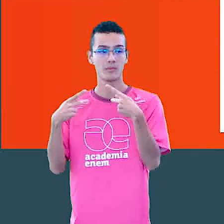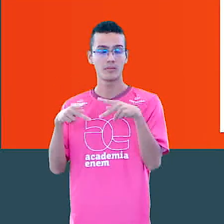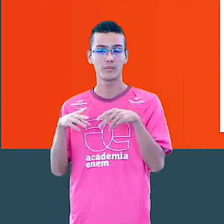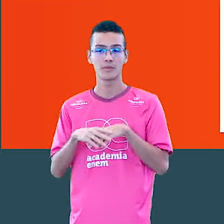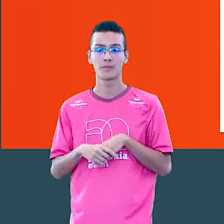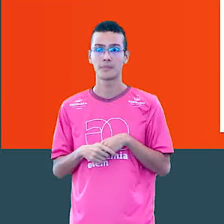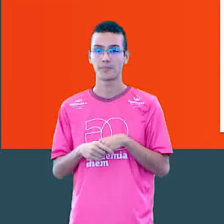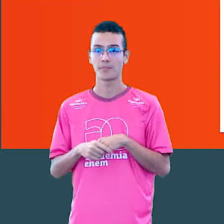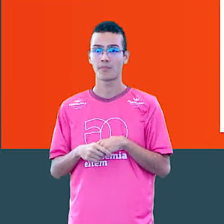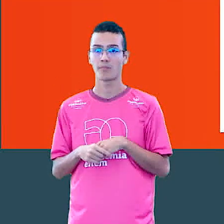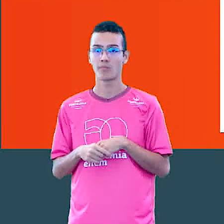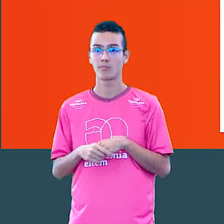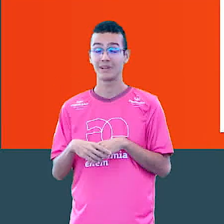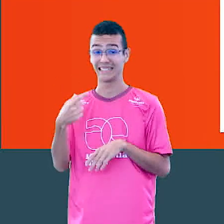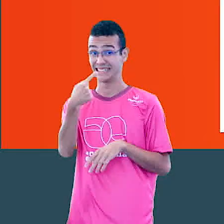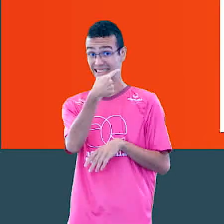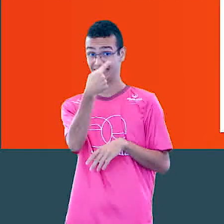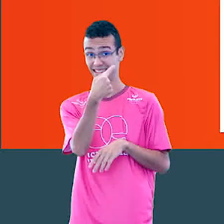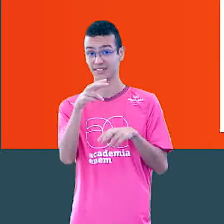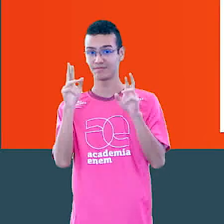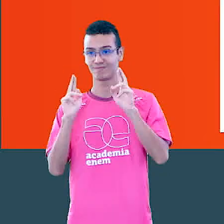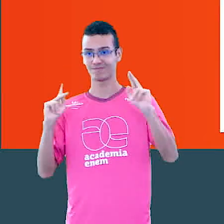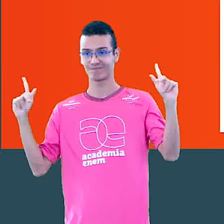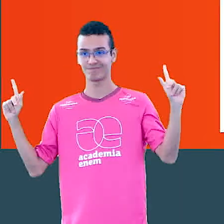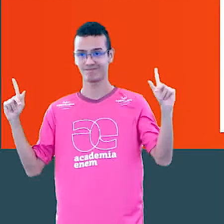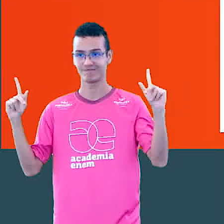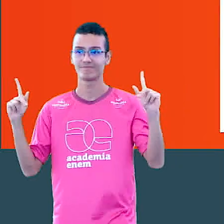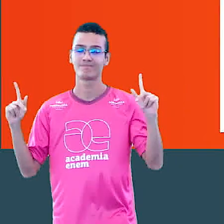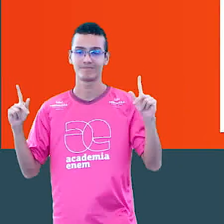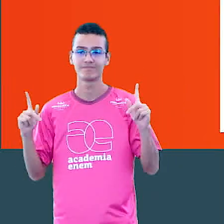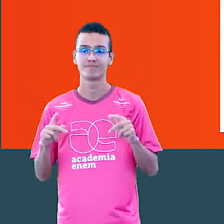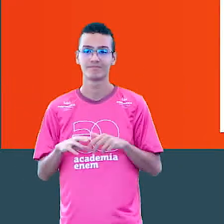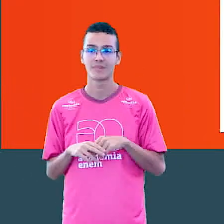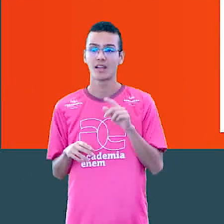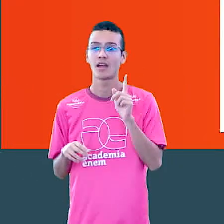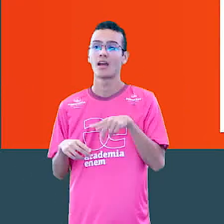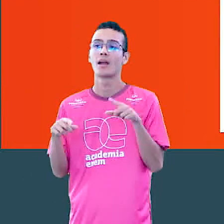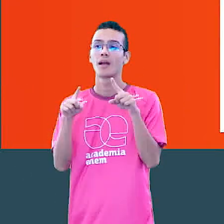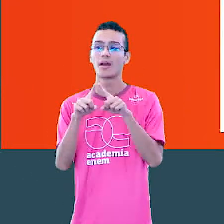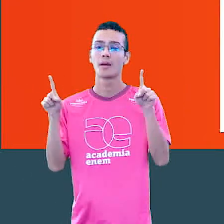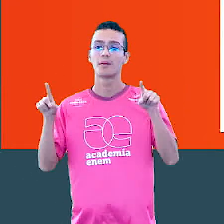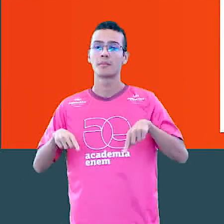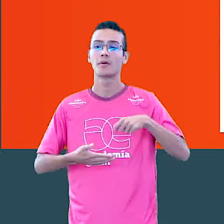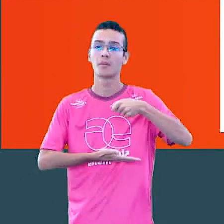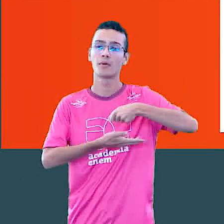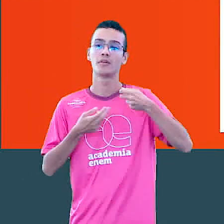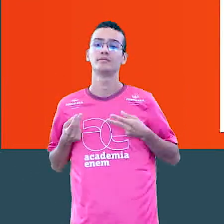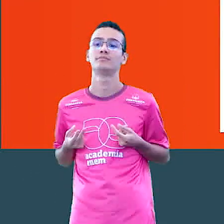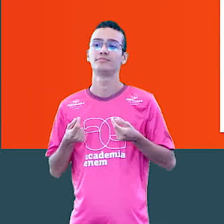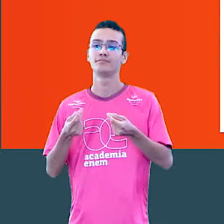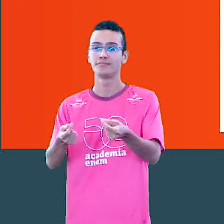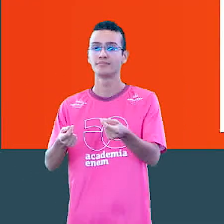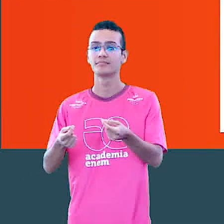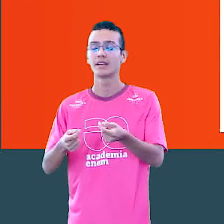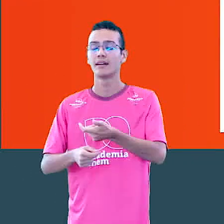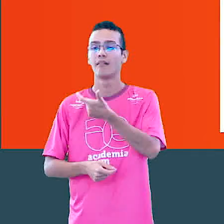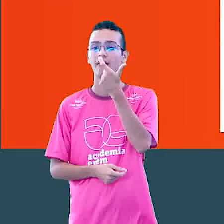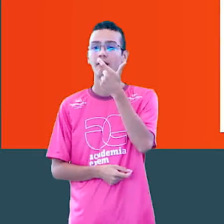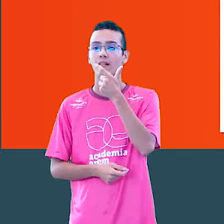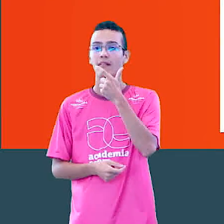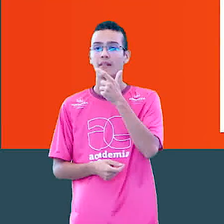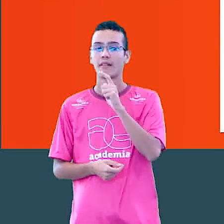o ProUni. Aqui é outro. Aqui é outro. É o Programa de Bolsa Permanência para quem